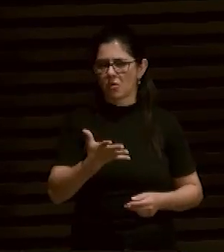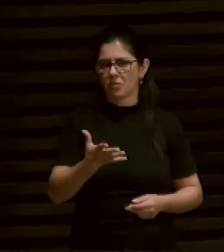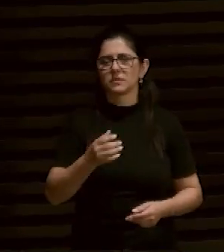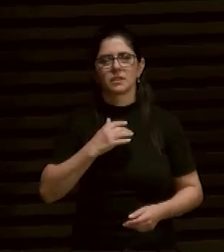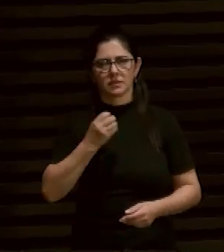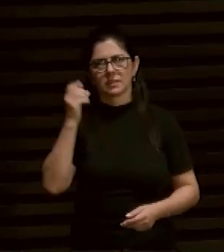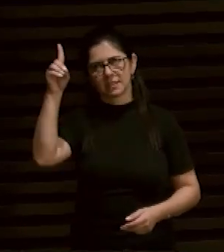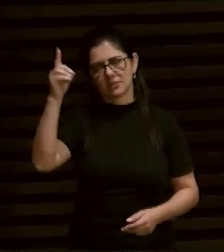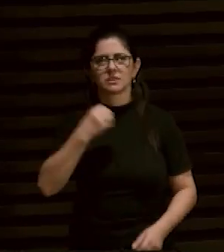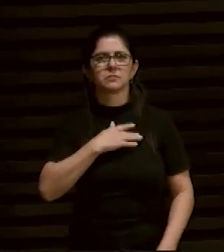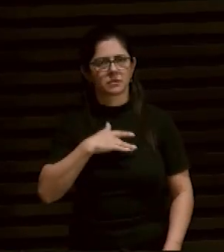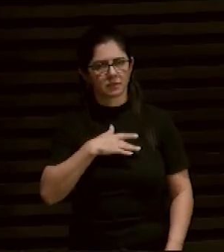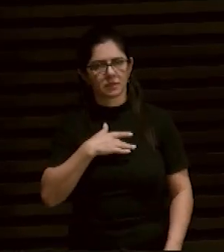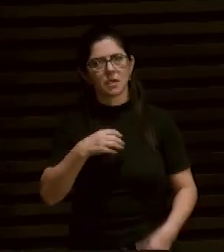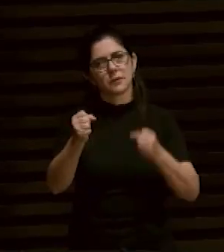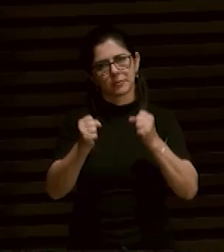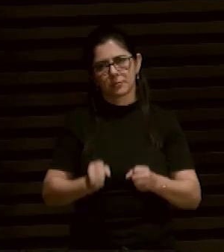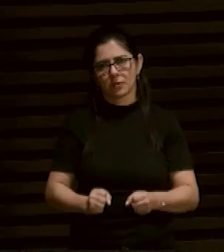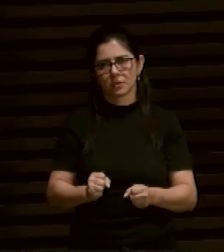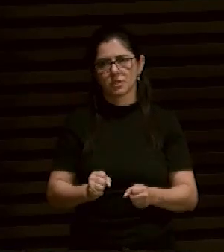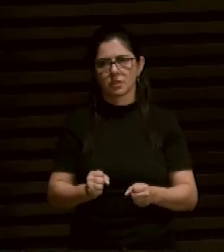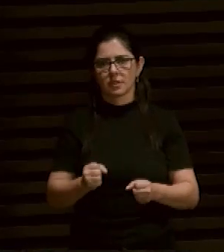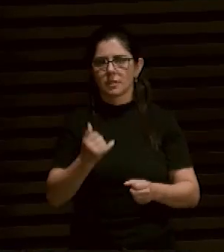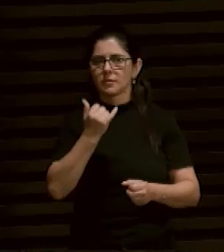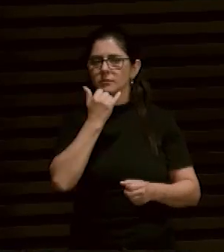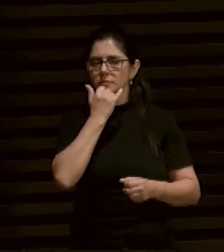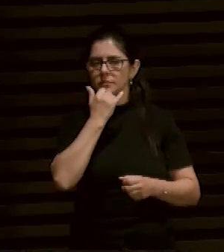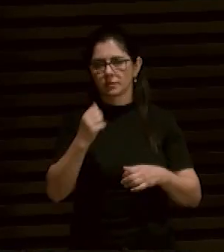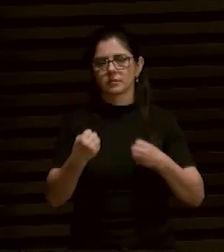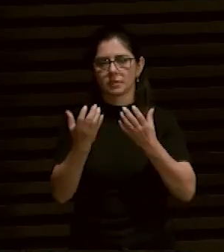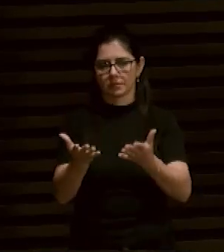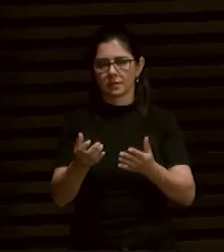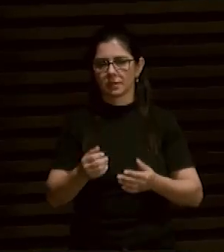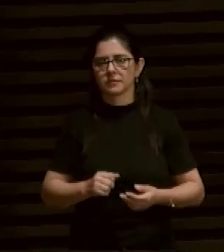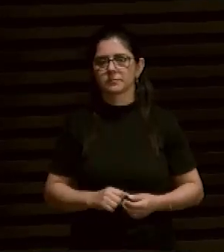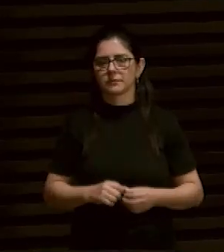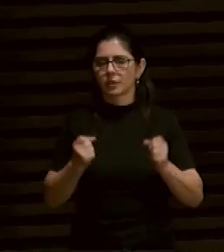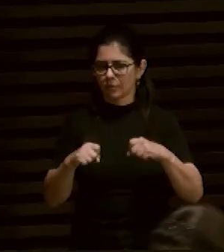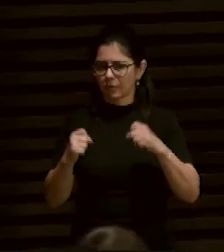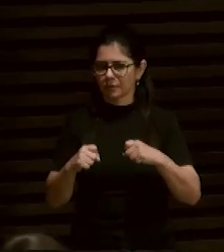misericordioso, e Ele pode perdoá-lo. Basta você fazer 3 coisas para que você possa alcançar o